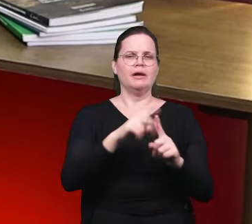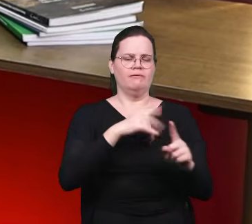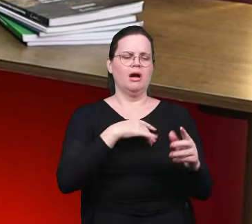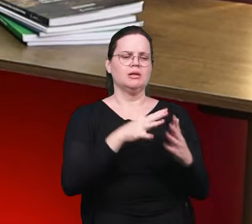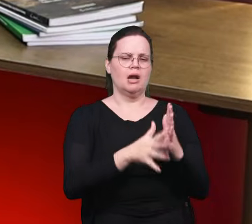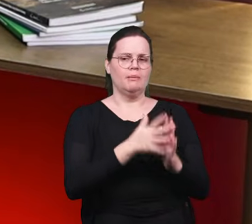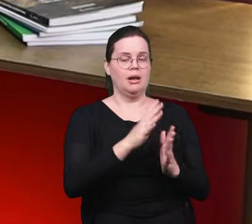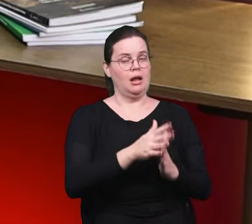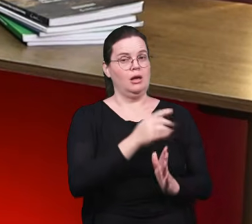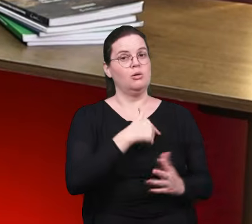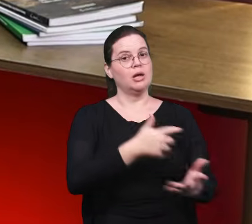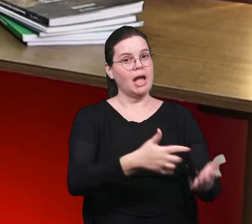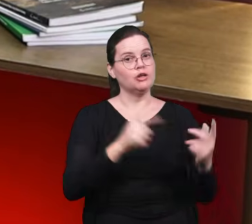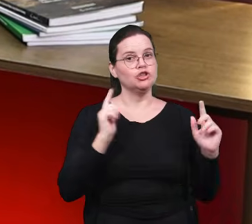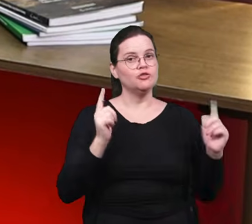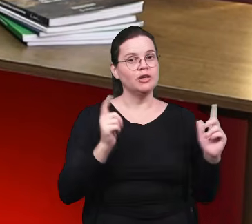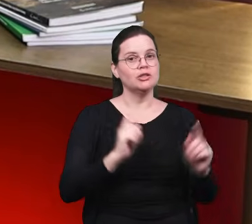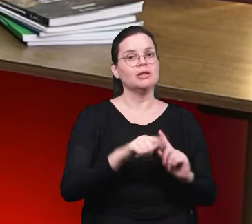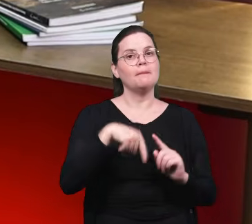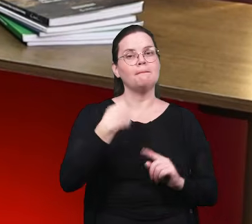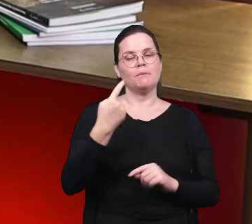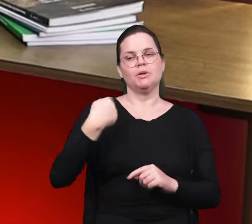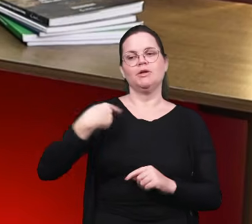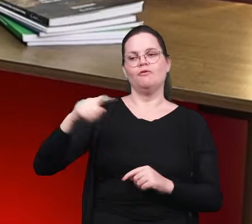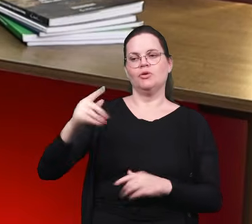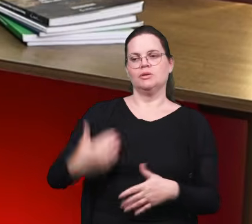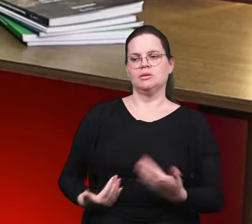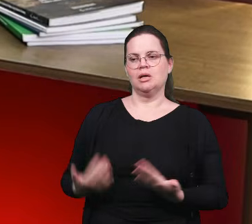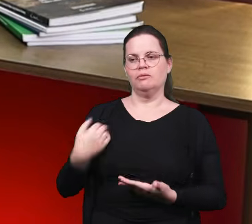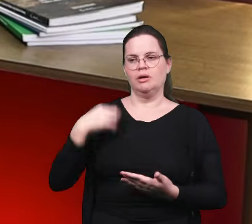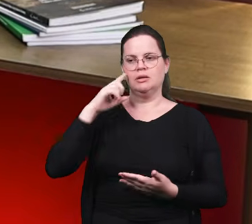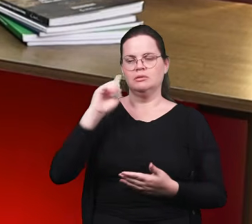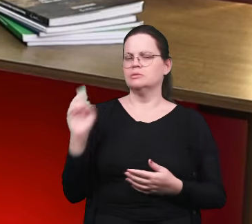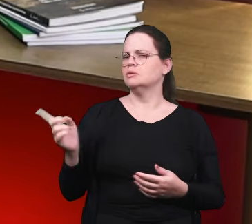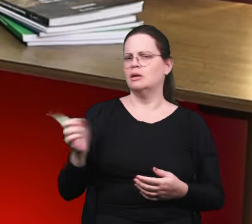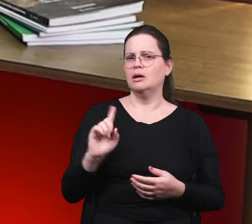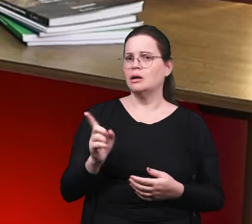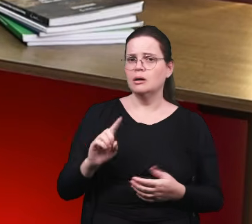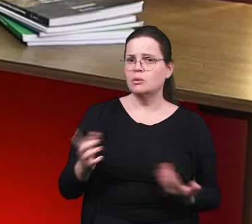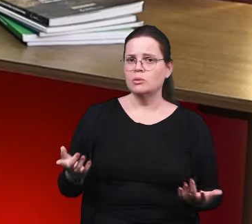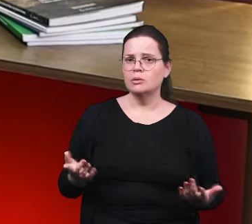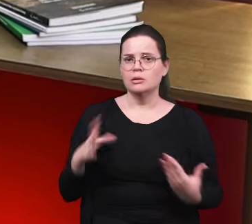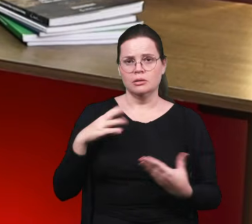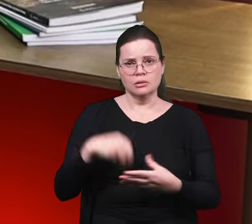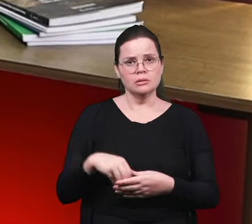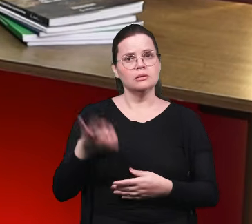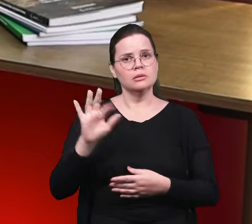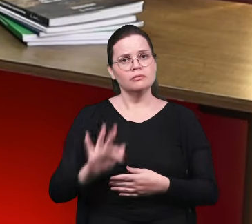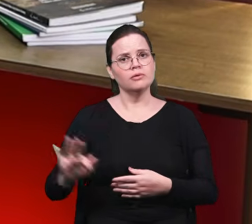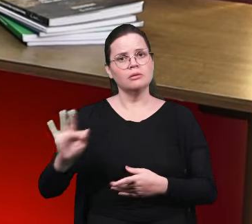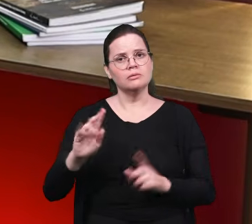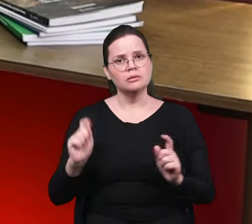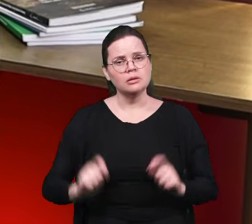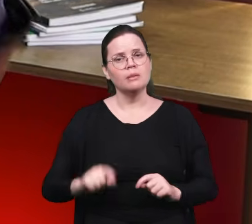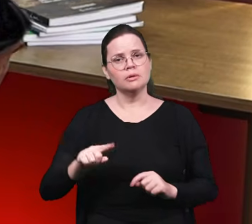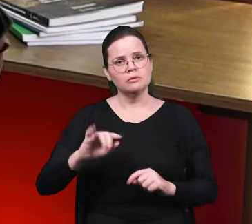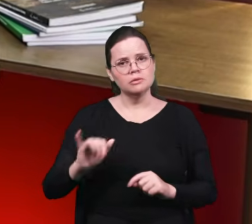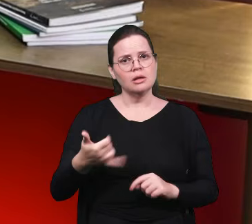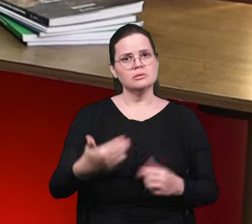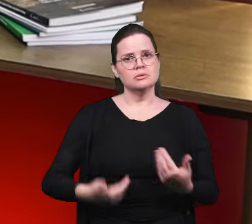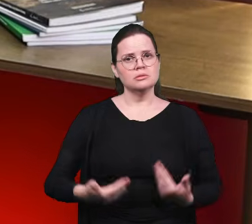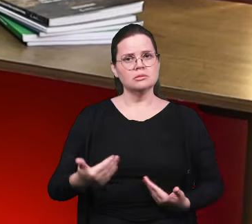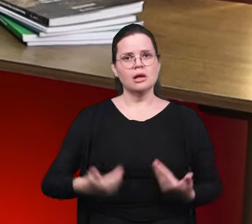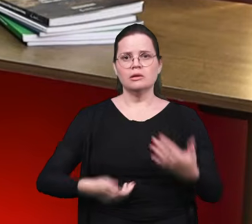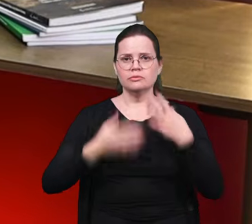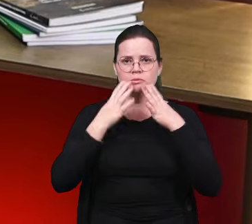atrapalhar para depois eu servir a Deus. Não. Você pode, dentro da universidade, dentro da escola, na roda